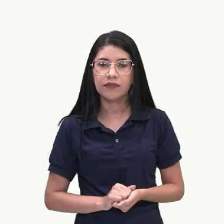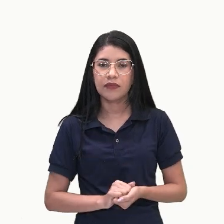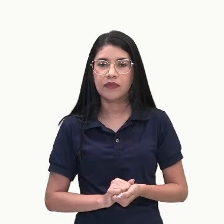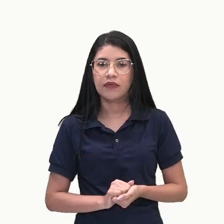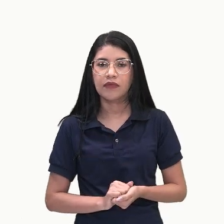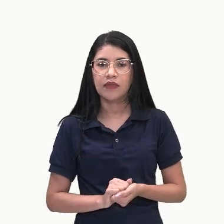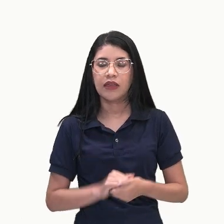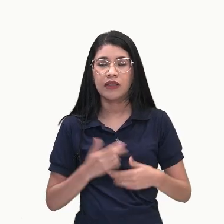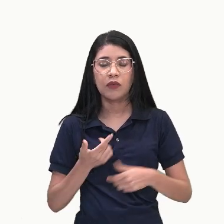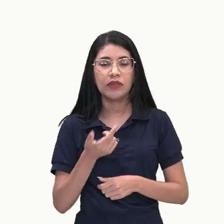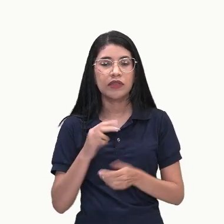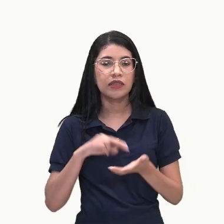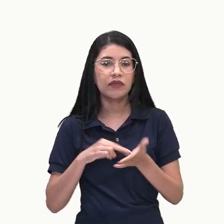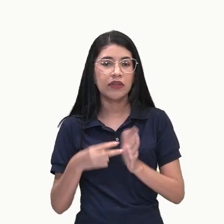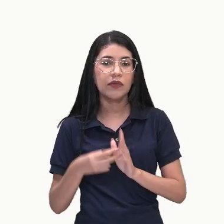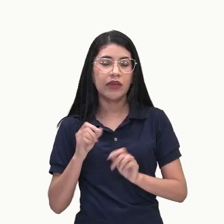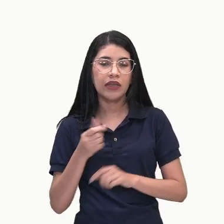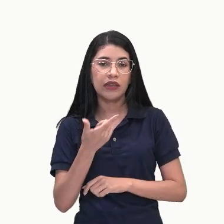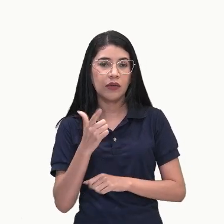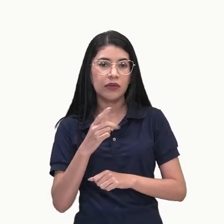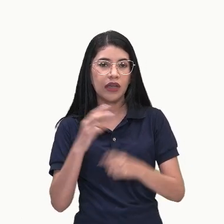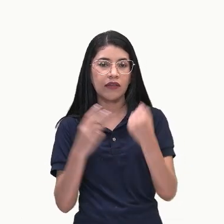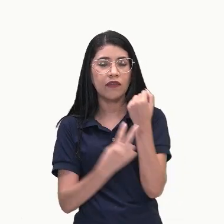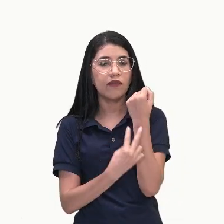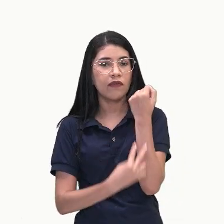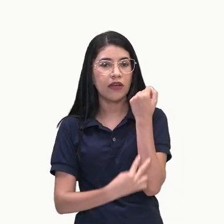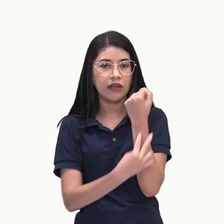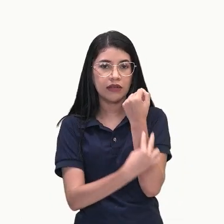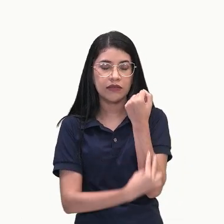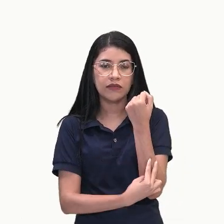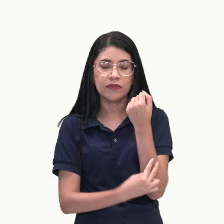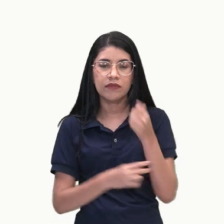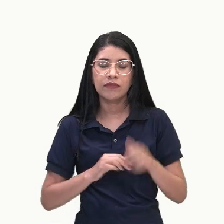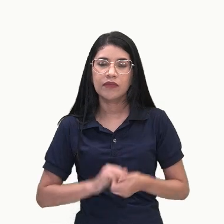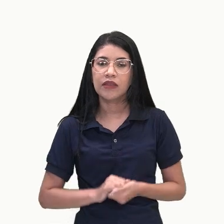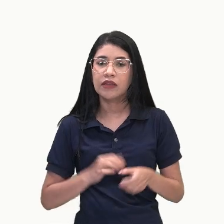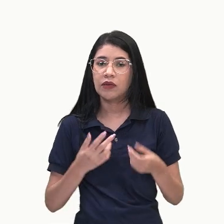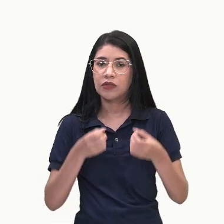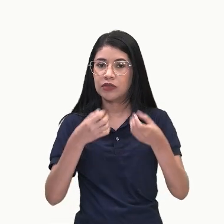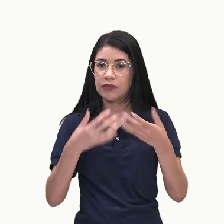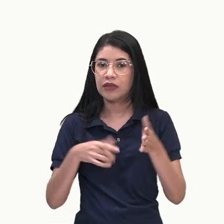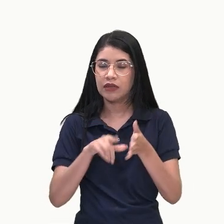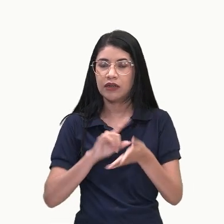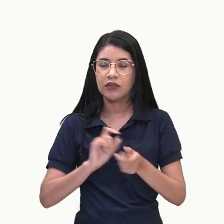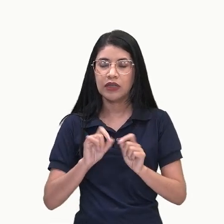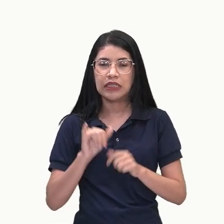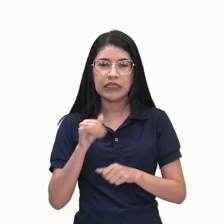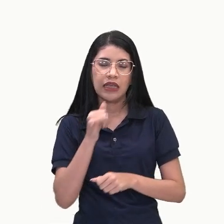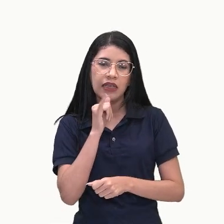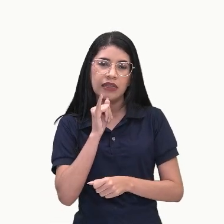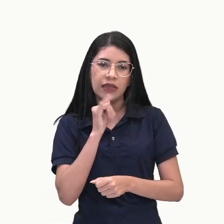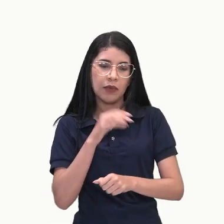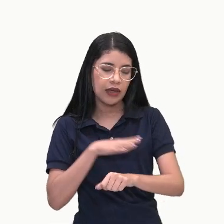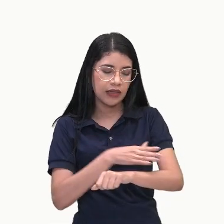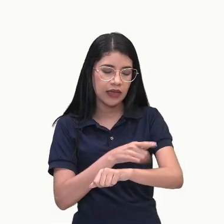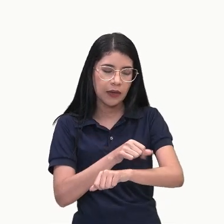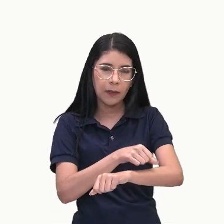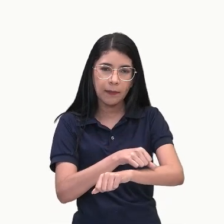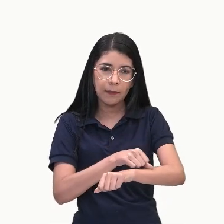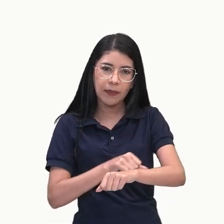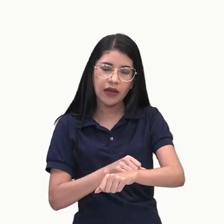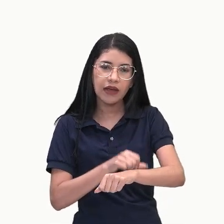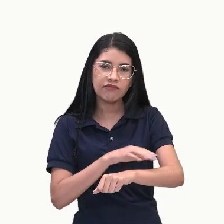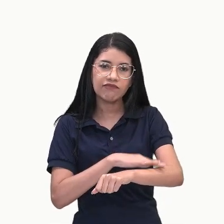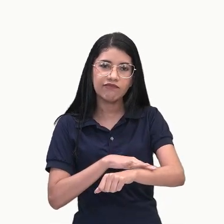é avascular. Então, como eu falei, né, se a gente machucar ali o nosso braço, bateu ali em um determinado